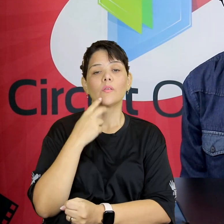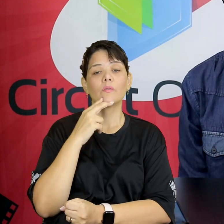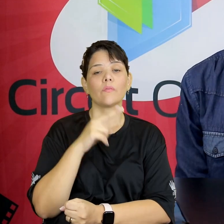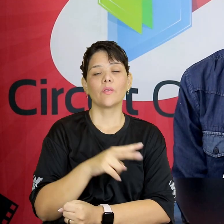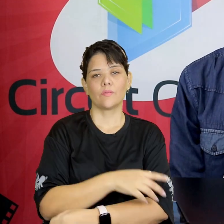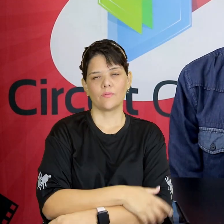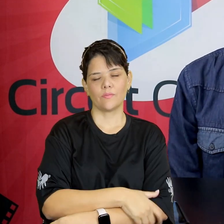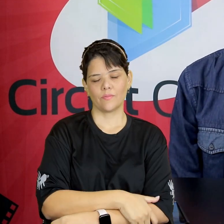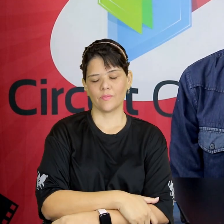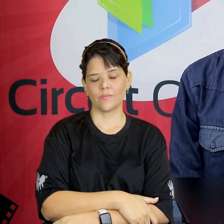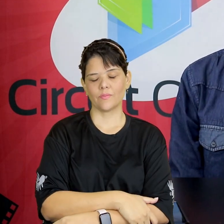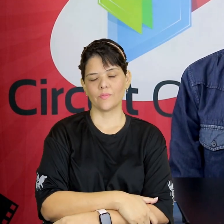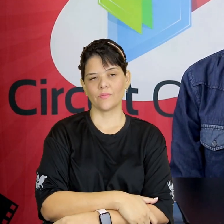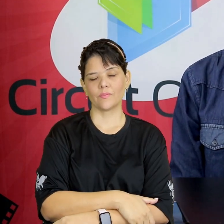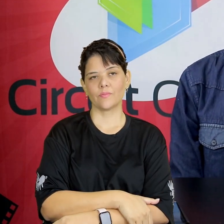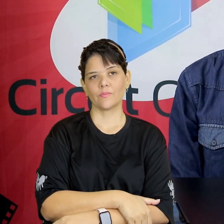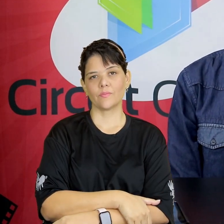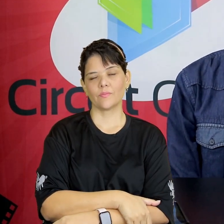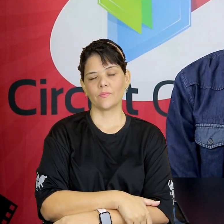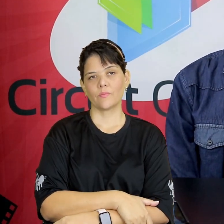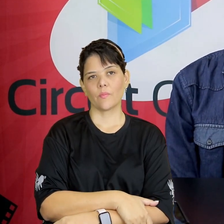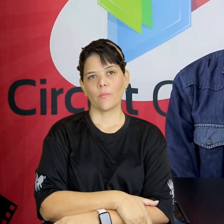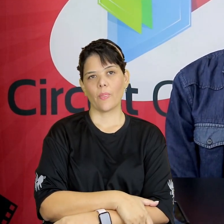filme. Então,